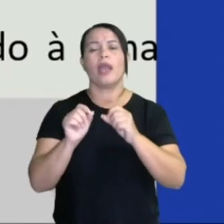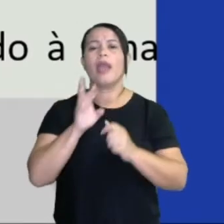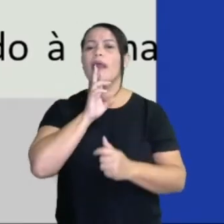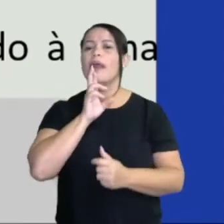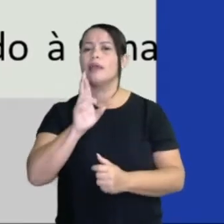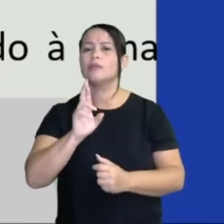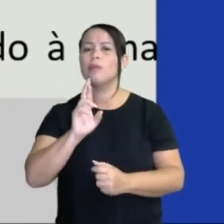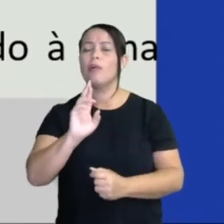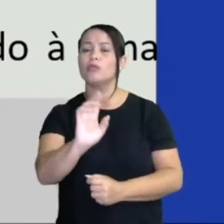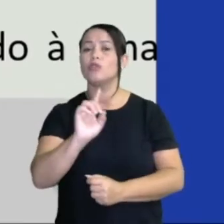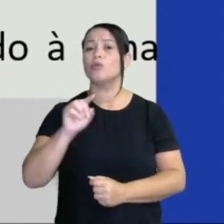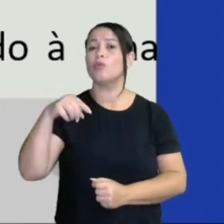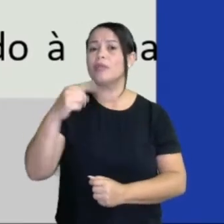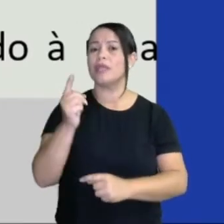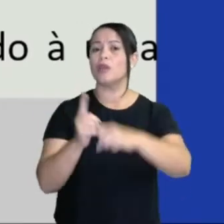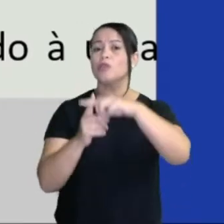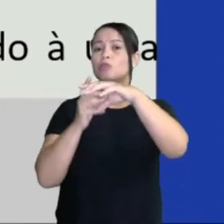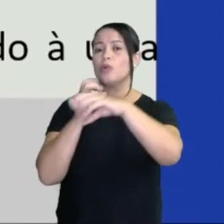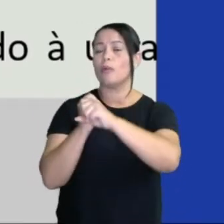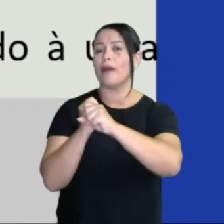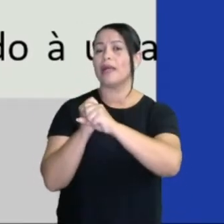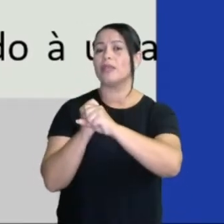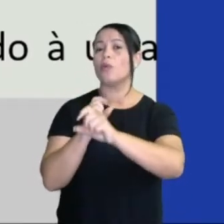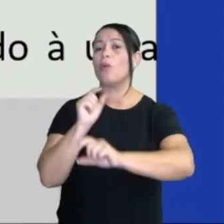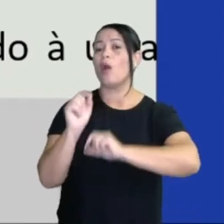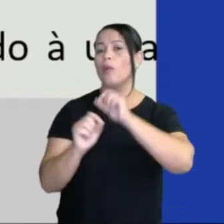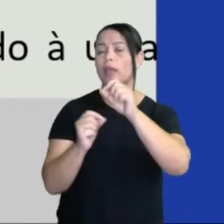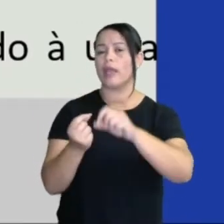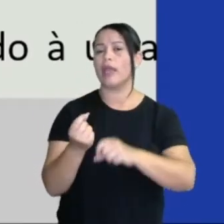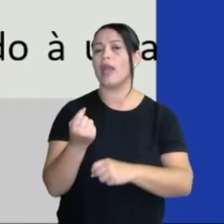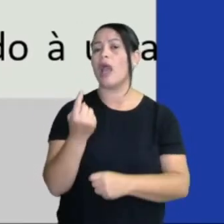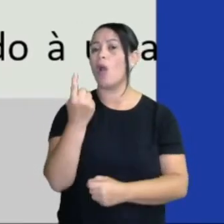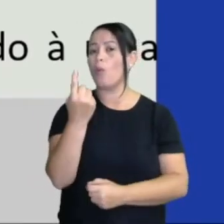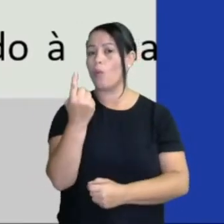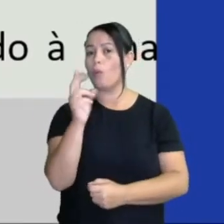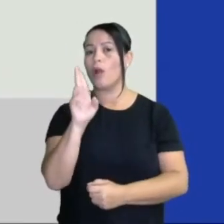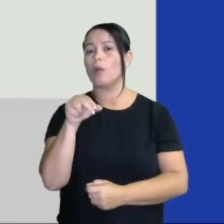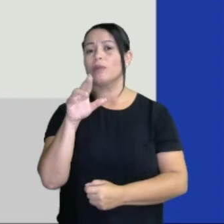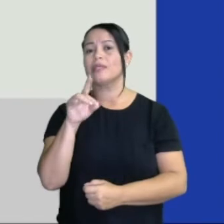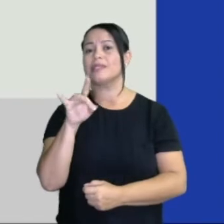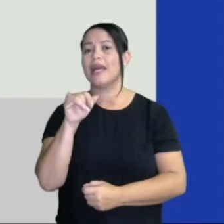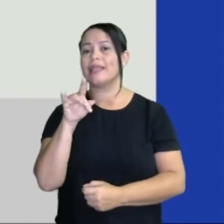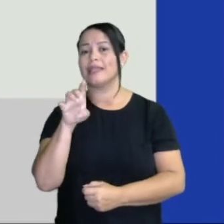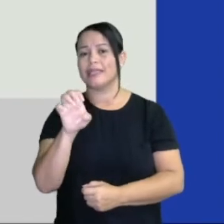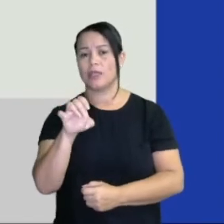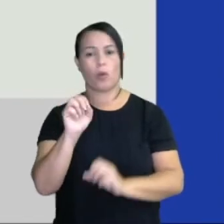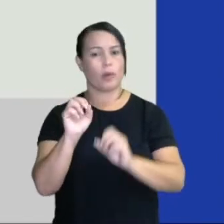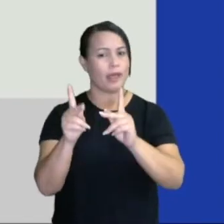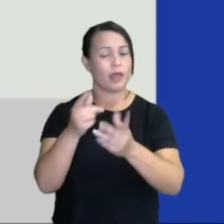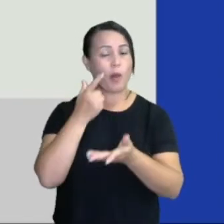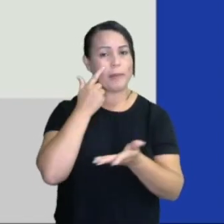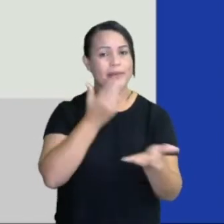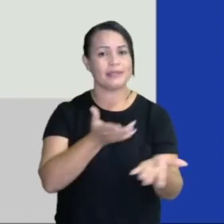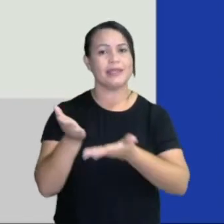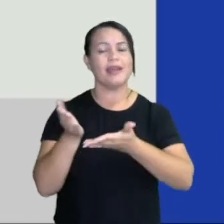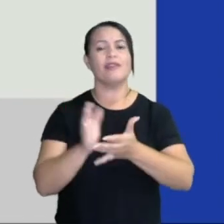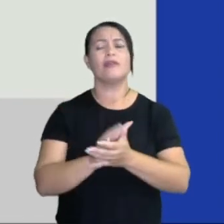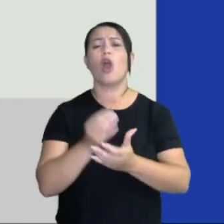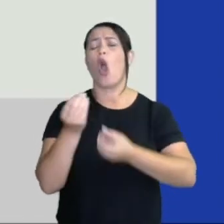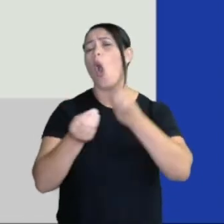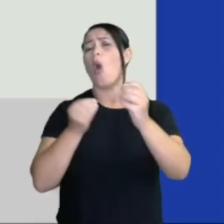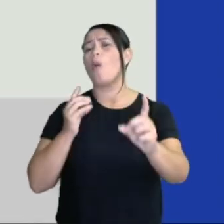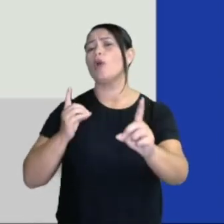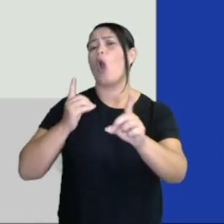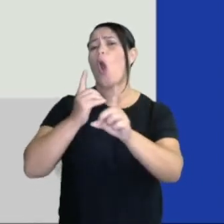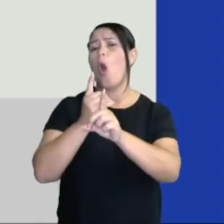anterior, adicionado a uma unidade, ok? Então, ó, como identificar